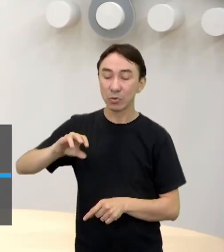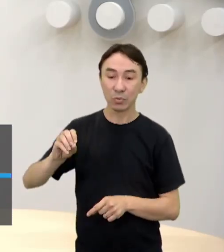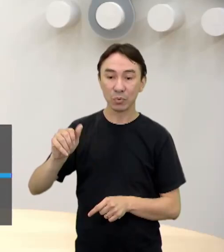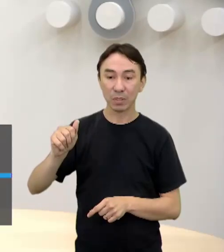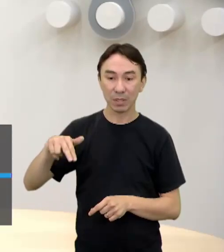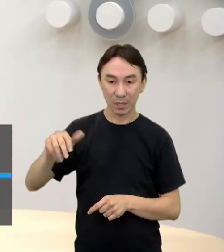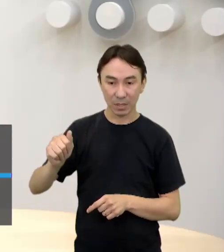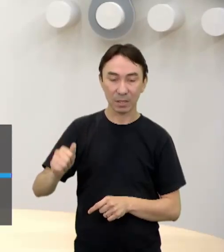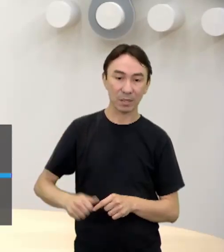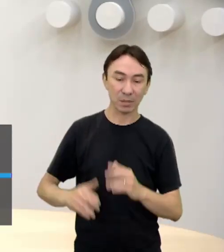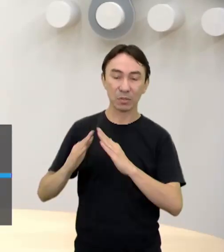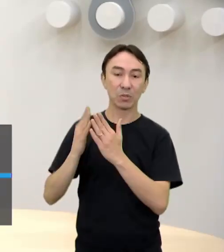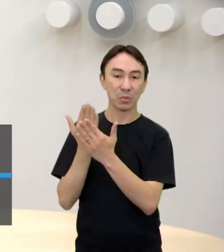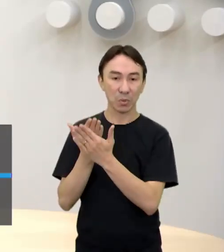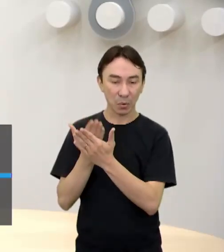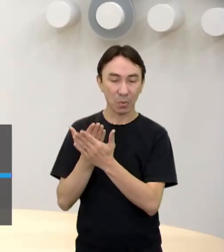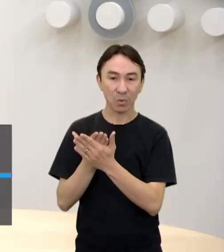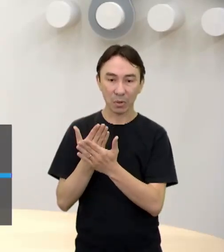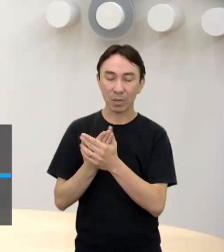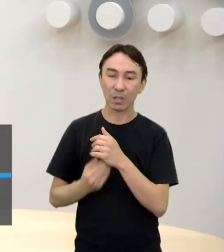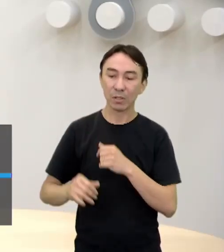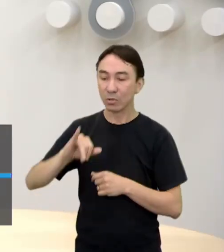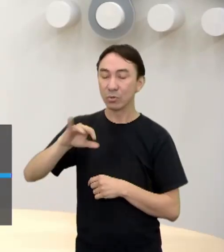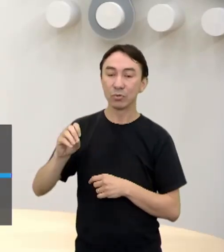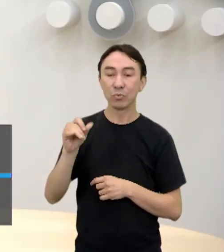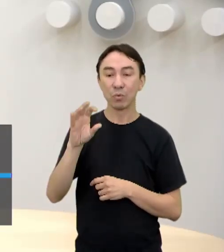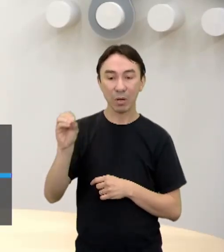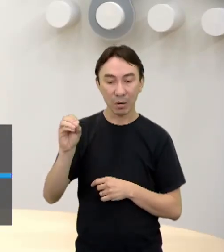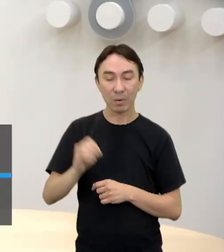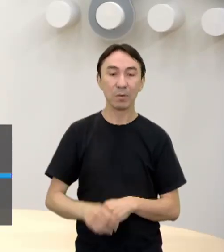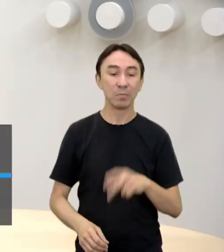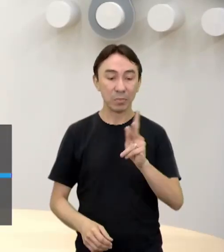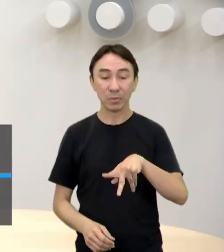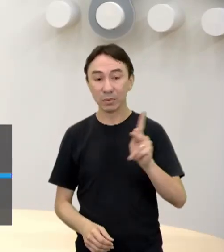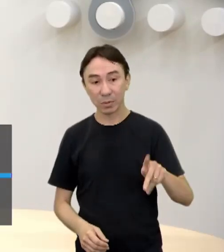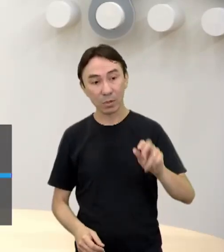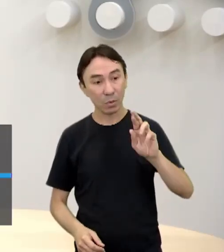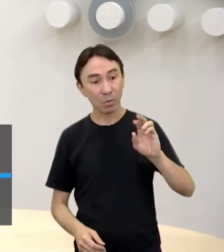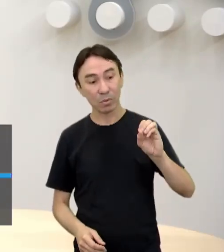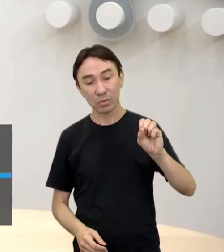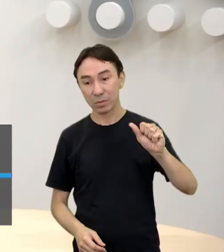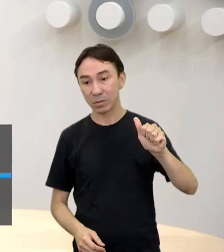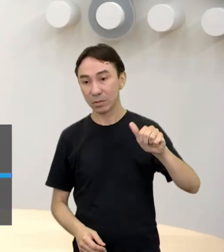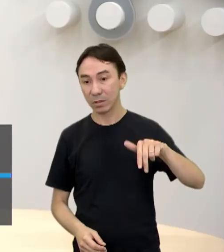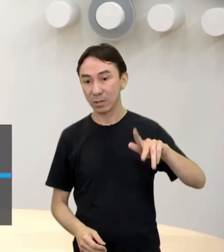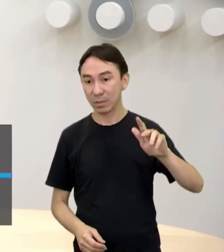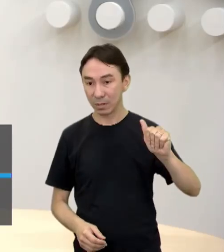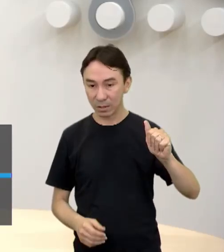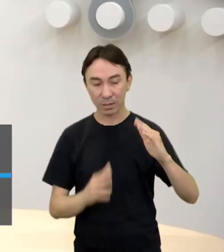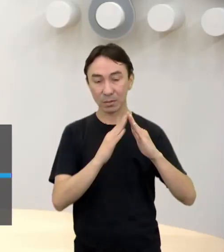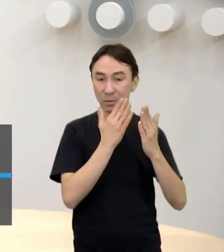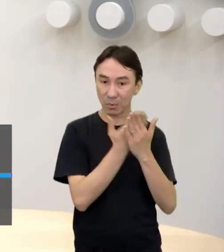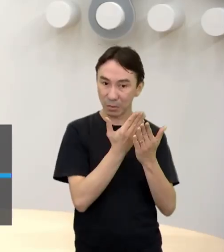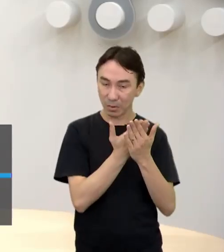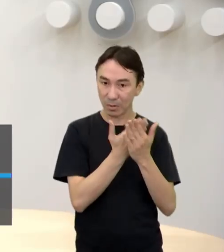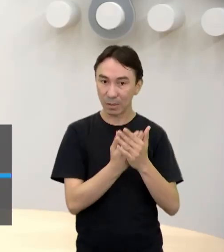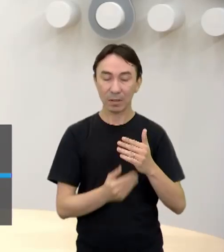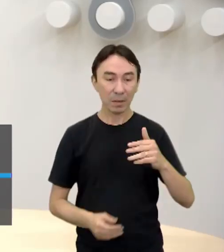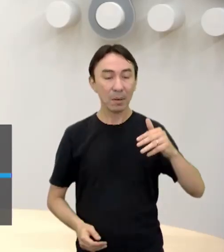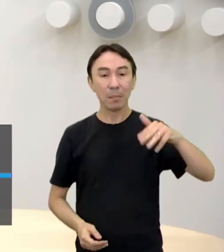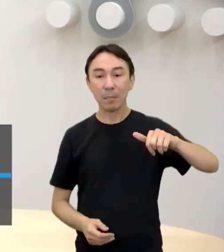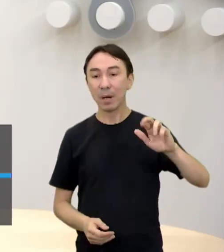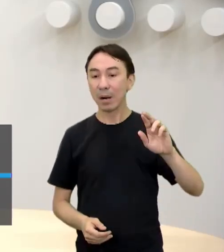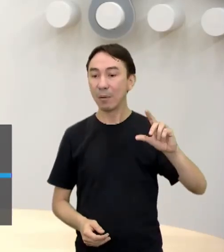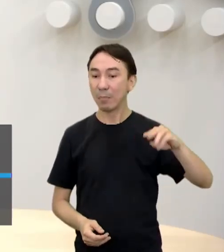João Tini, lá em Nova Odessa, nos acompanhando, professora Rosana, lá da escola Maestro Antônio Mármora, e a